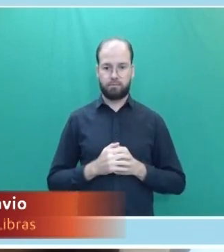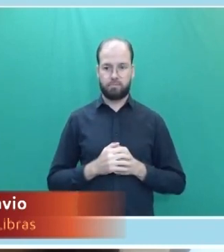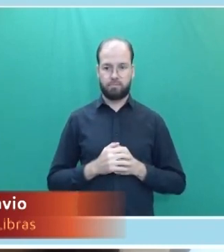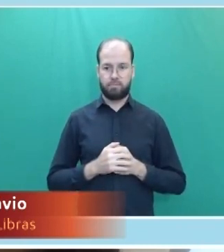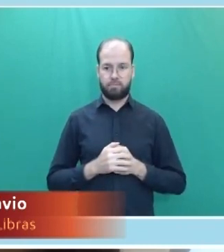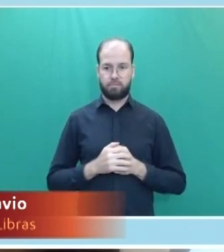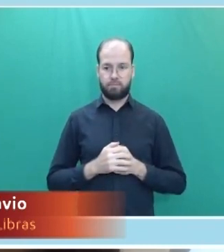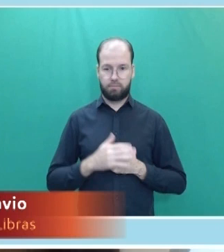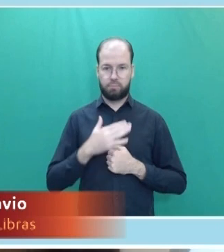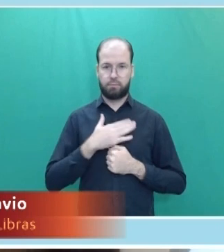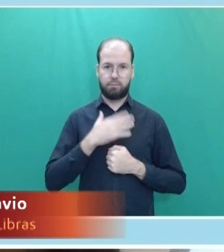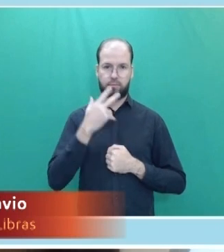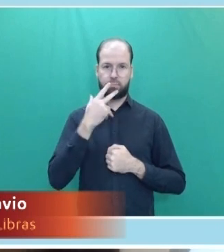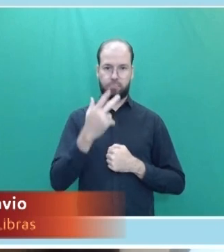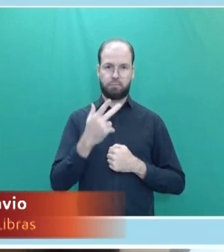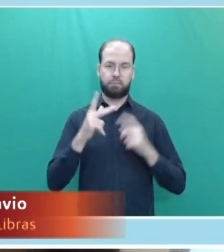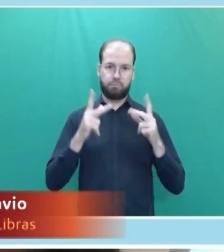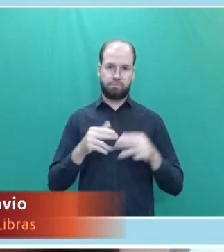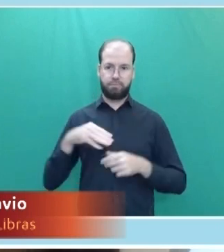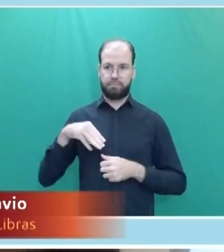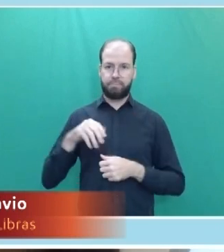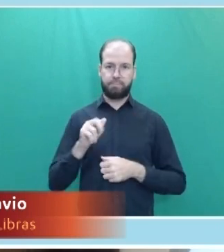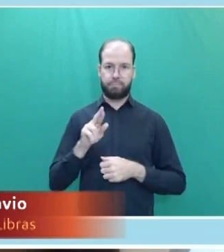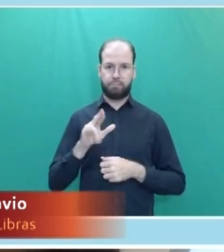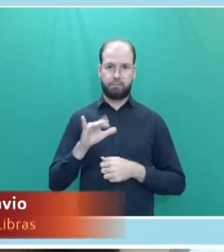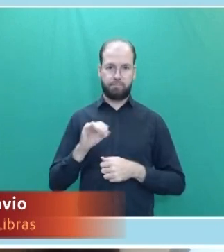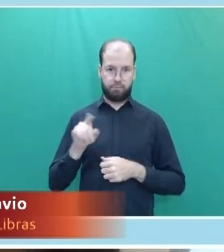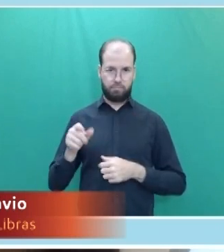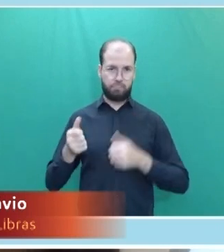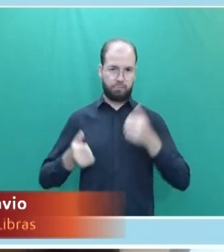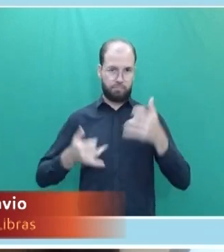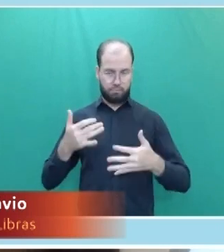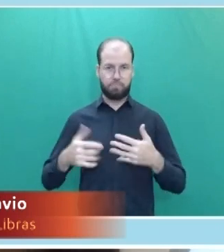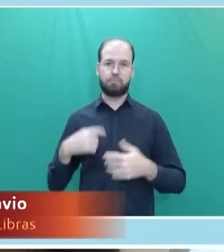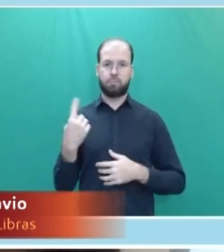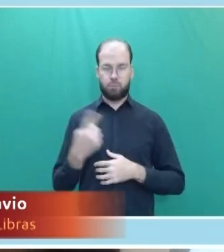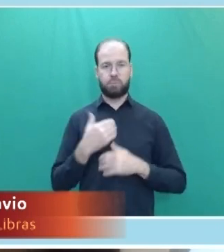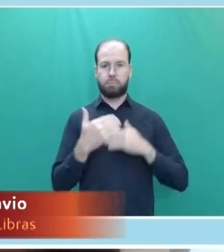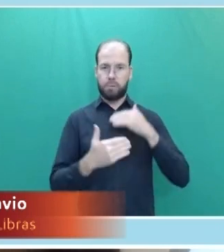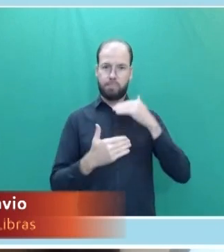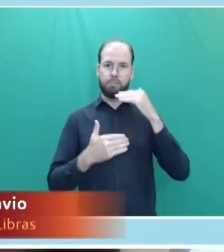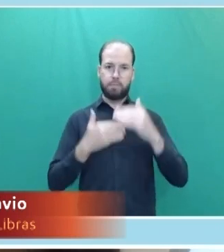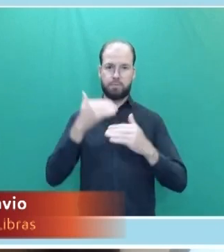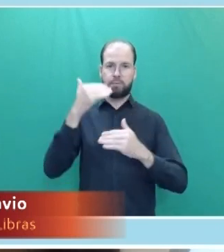que o Mário disse, né, que de alguma forma a gente avança alguns degraus